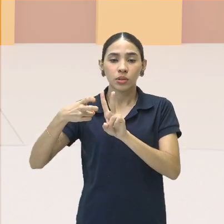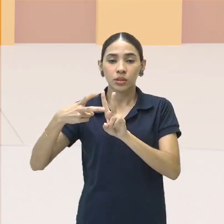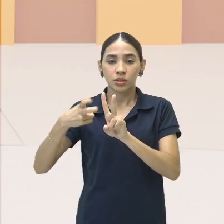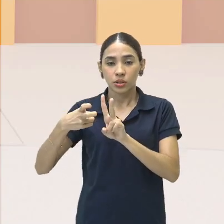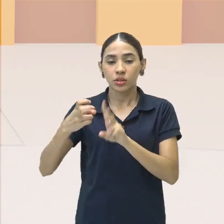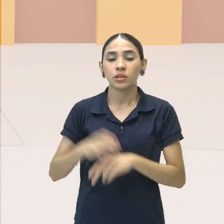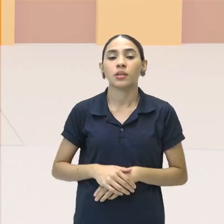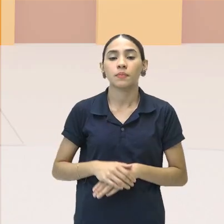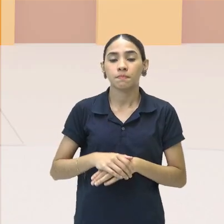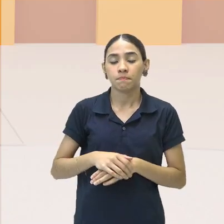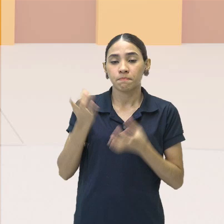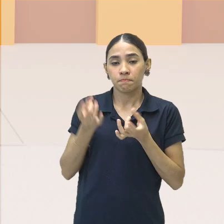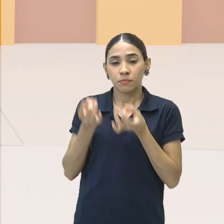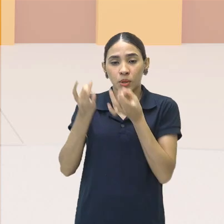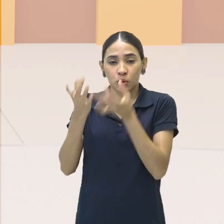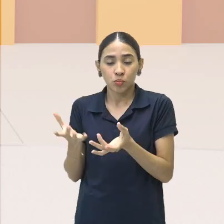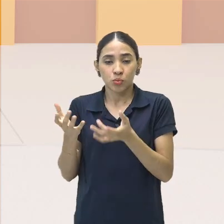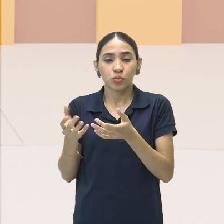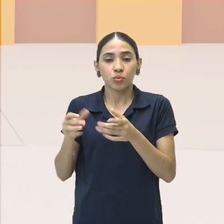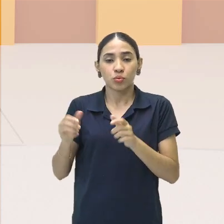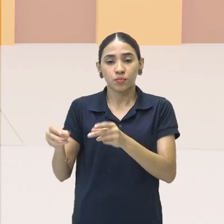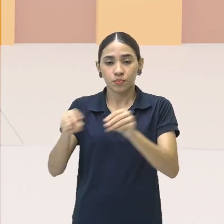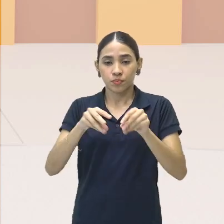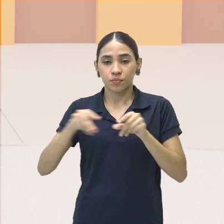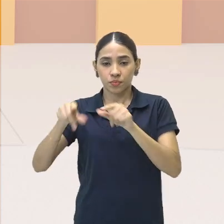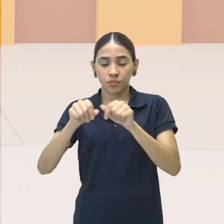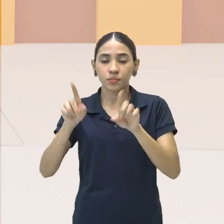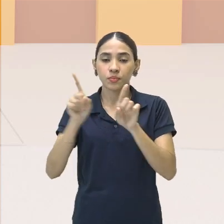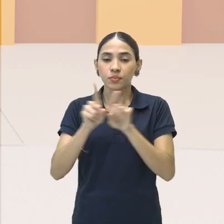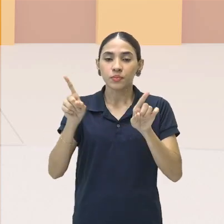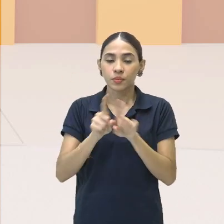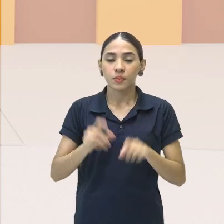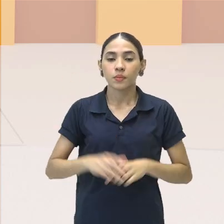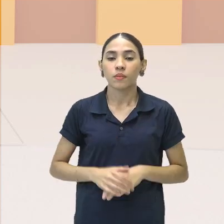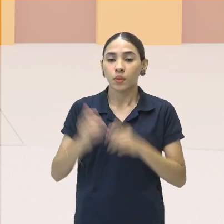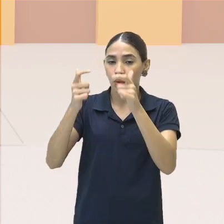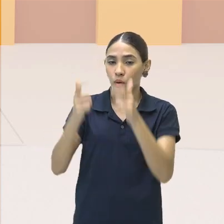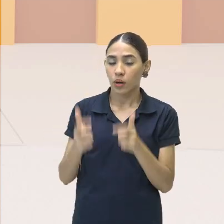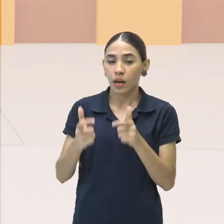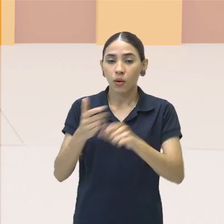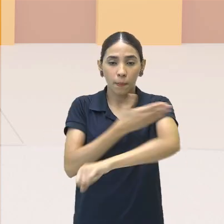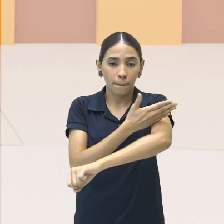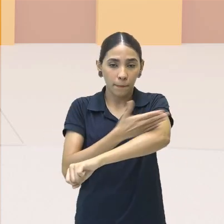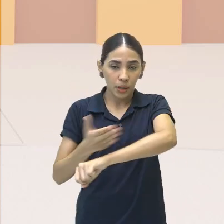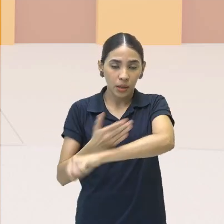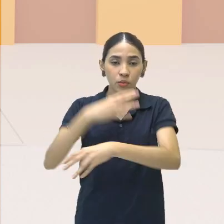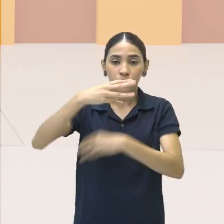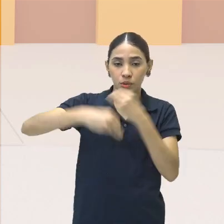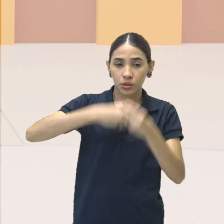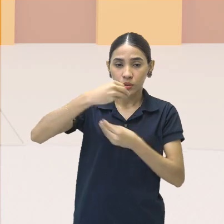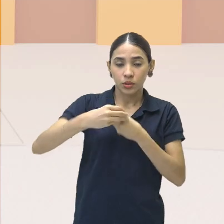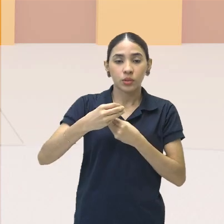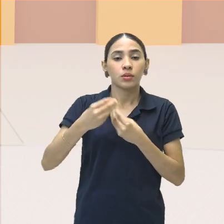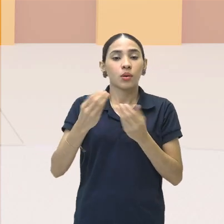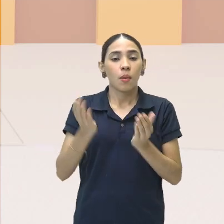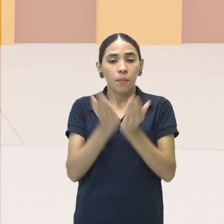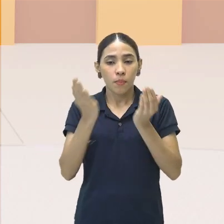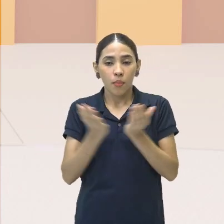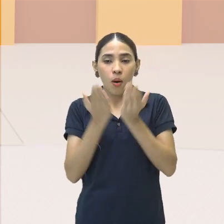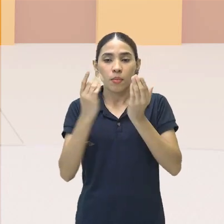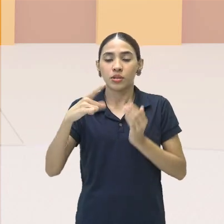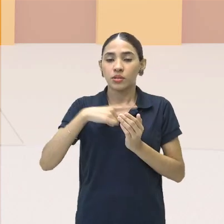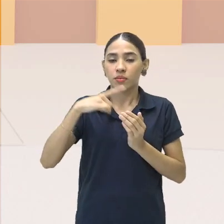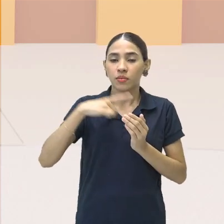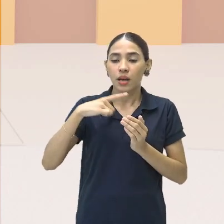foram expropriados das suas terras, e também local para que brancos e mestiços pobres tivessem um